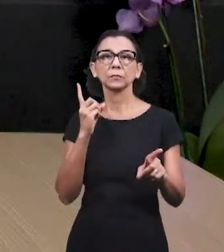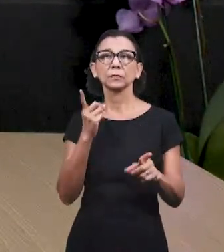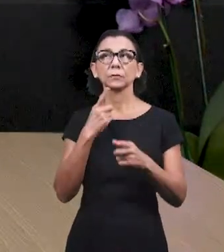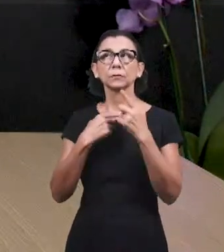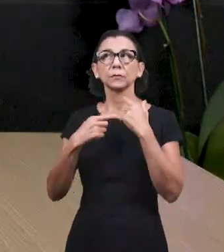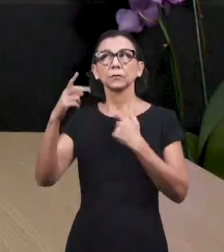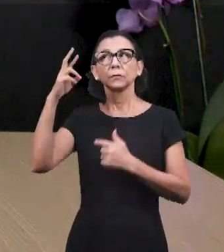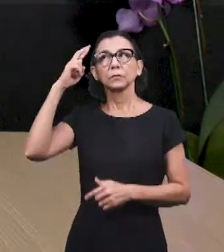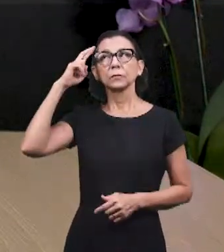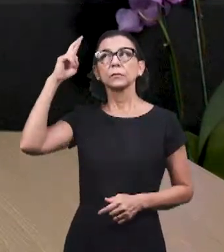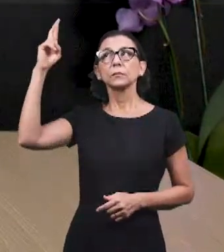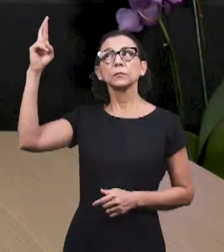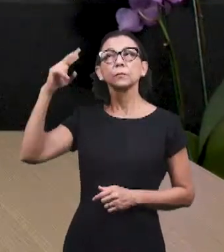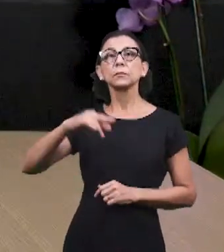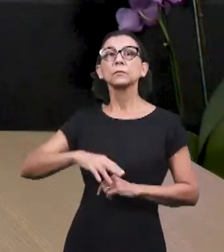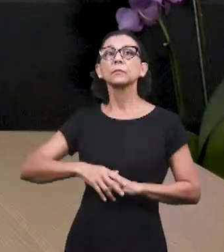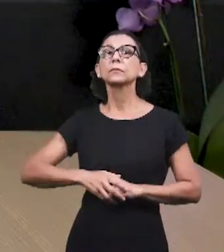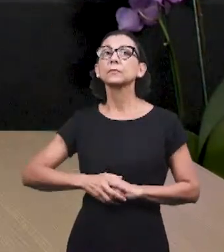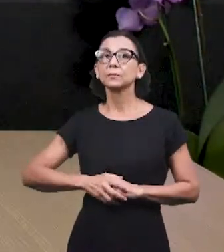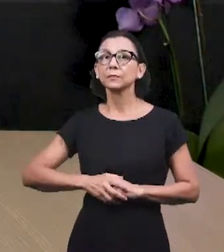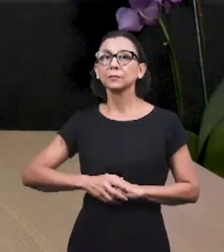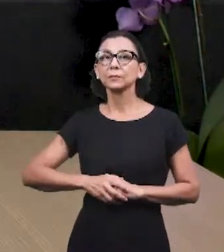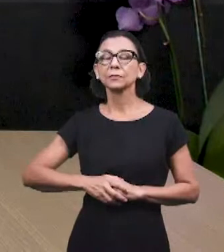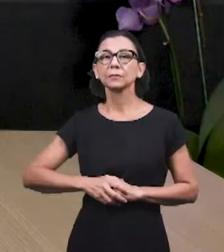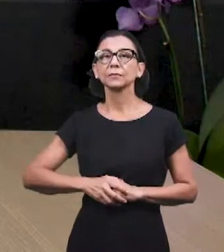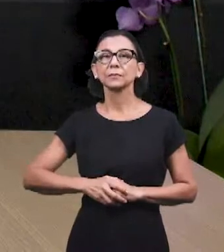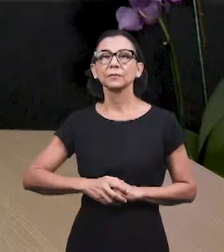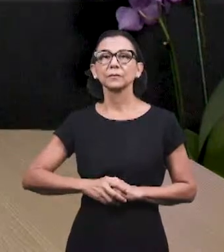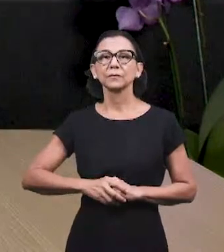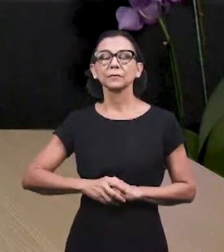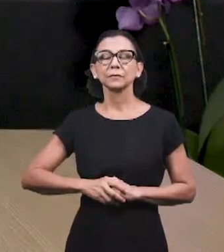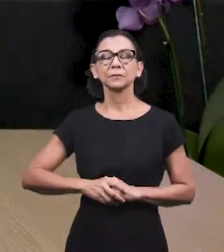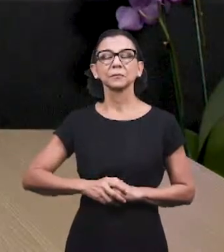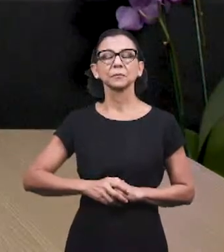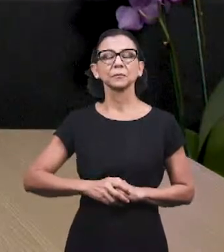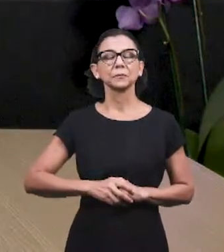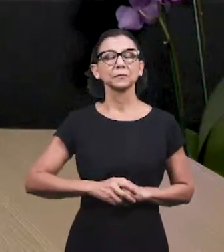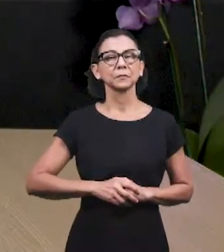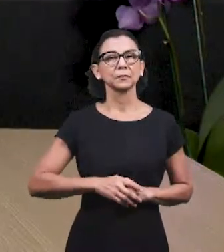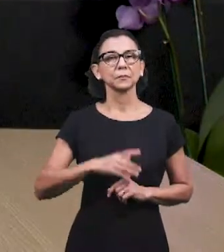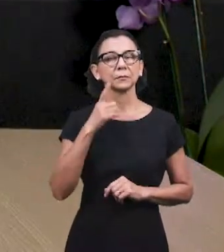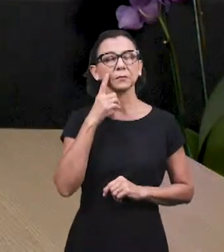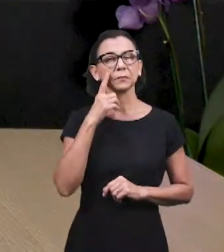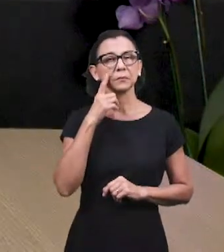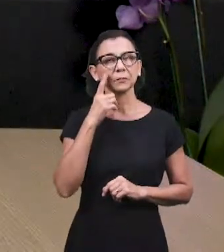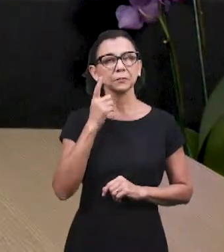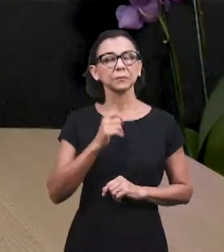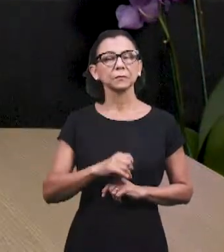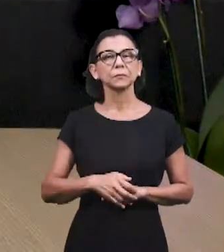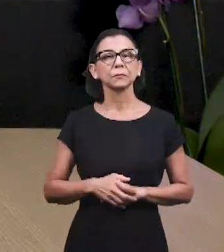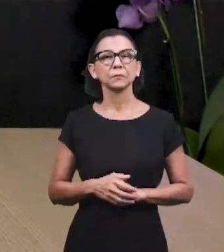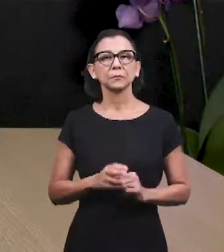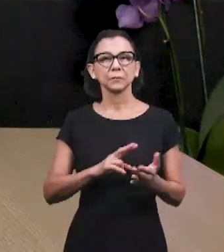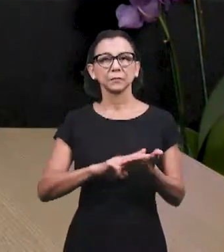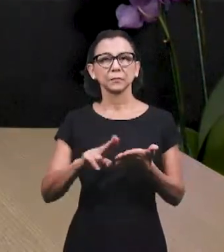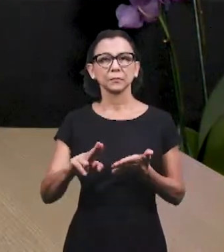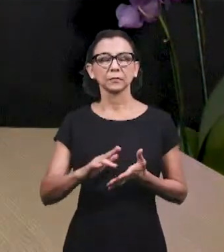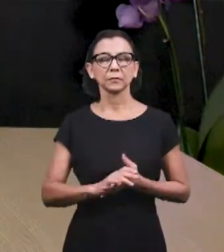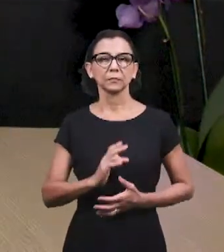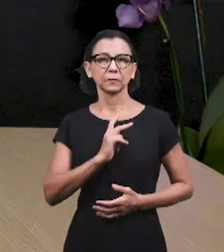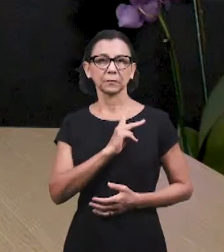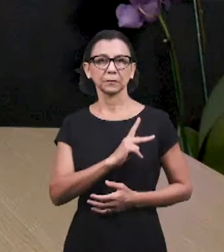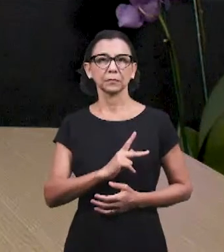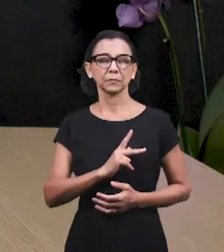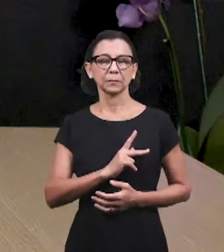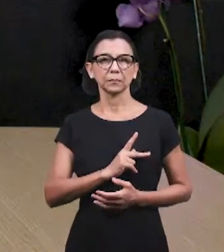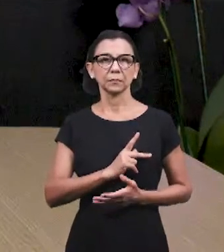seja, descobrindo os mistérios da vontade de Deus. E nós vamos ver isso muito bem colocado na carta que o apóstolo Paulo